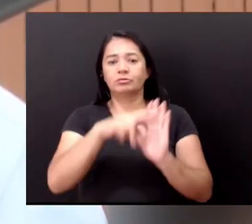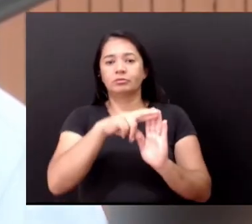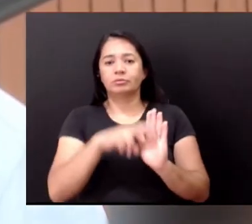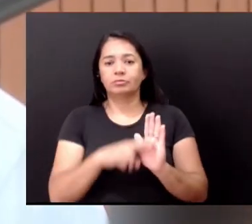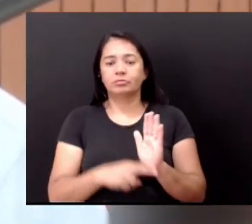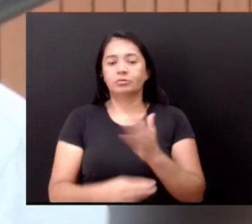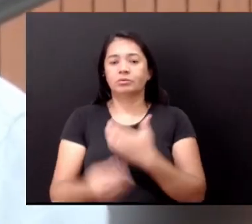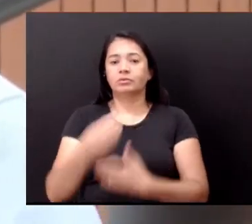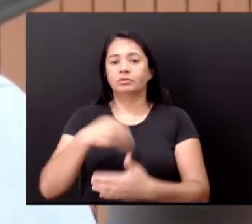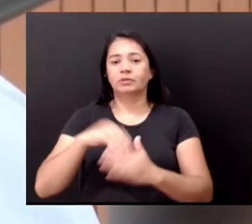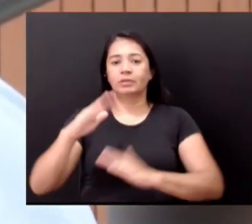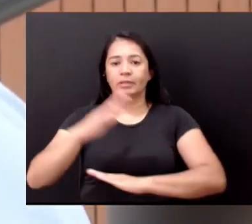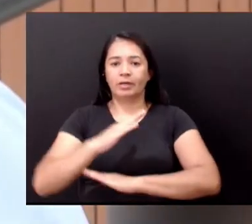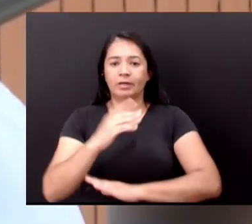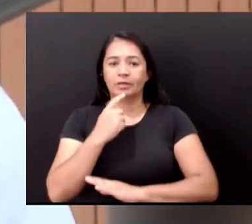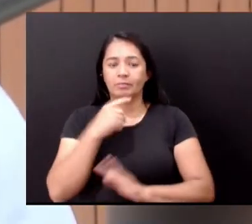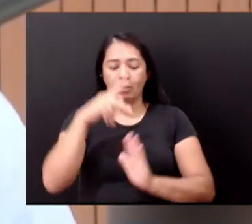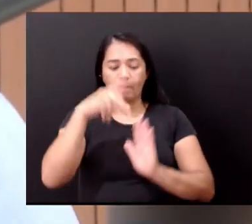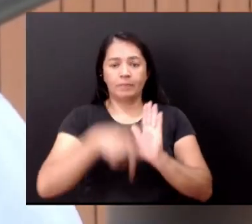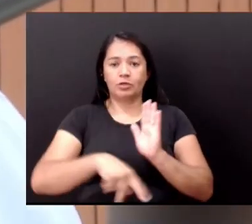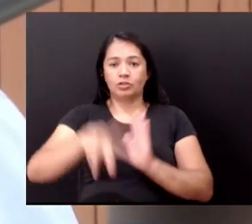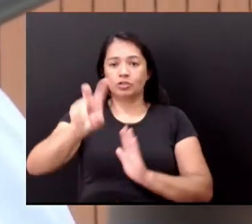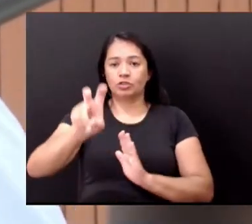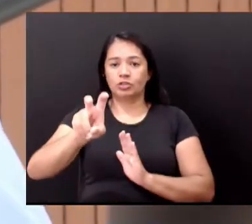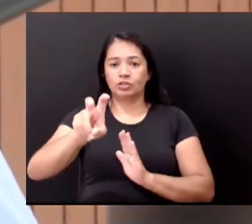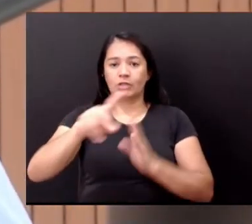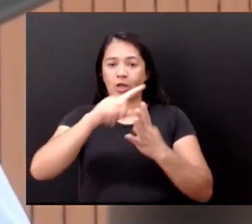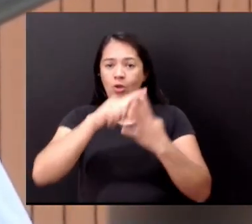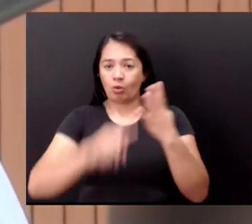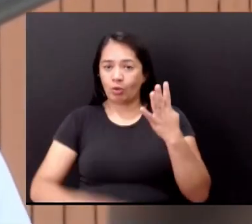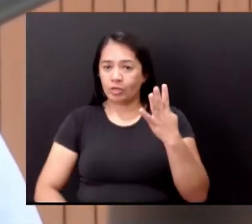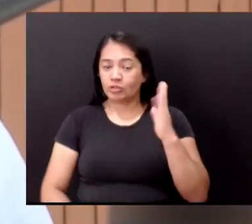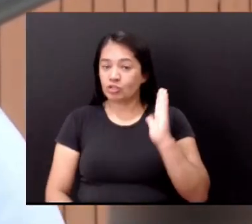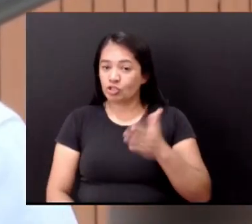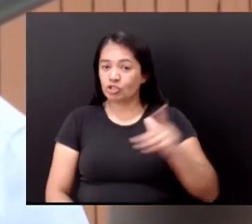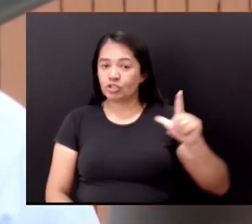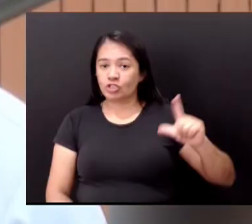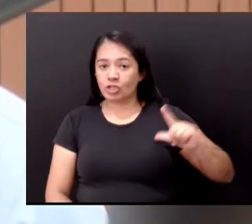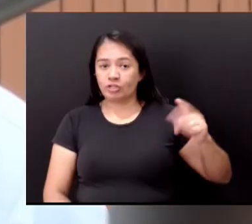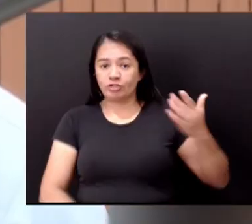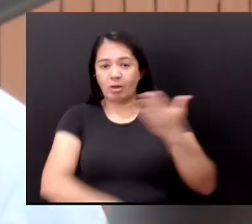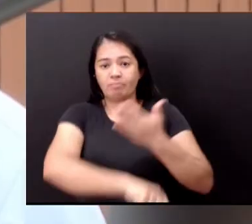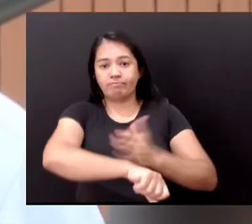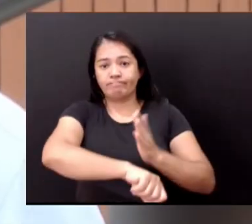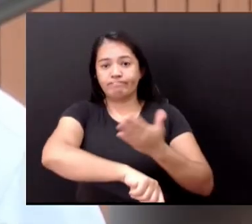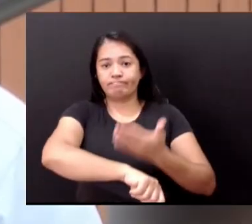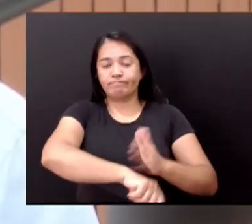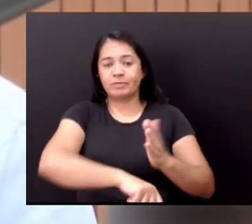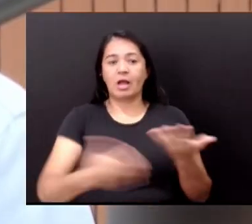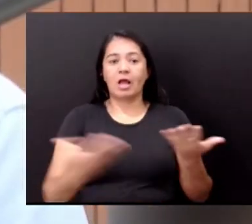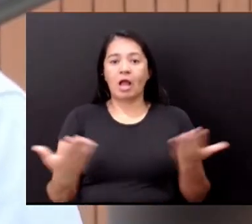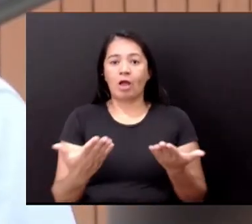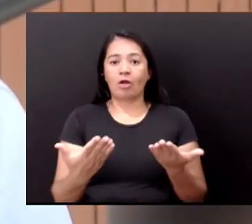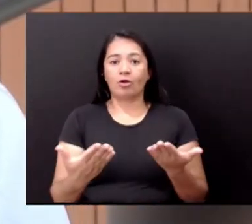5 projetos, 4 deles nós já tínhamos na prática, e agora nós estamos só tornando